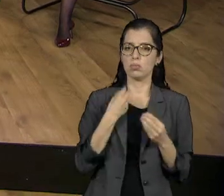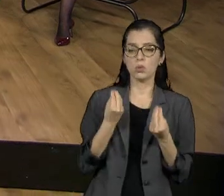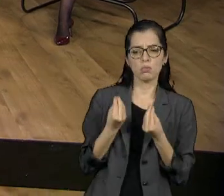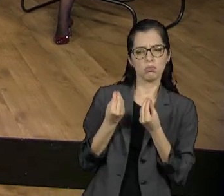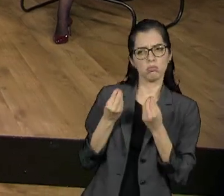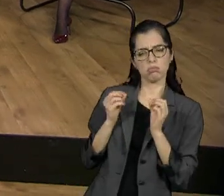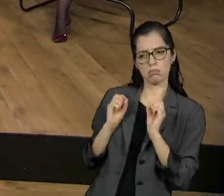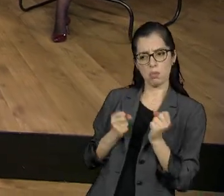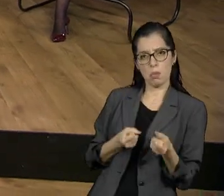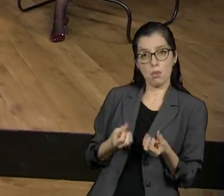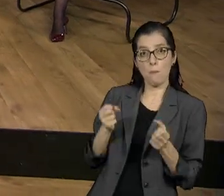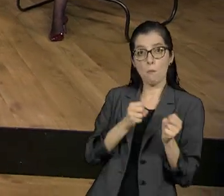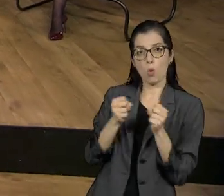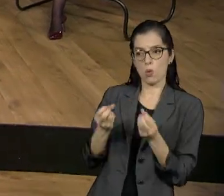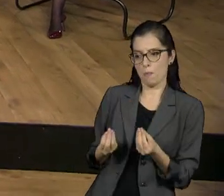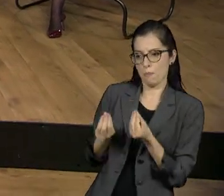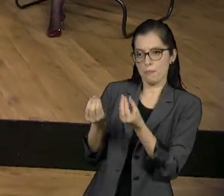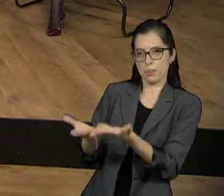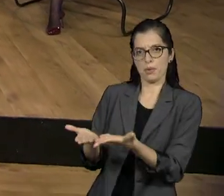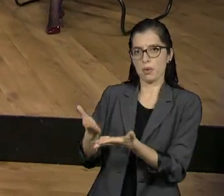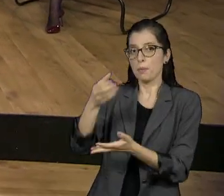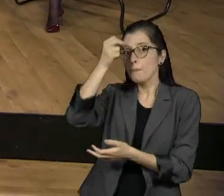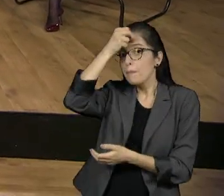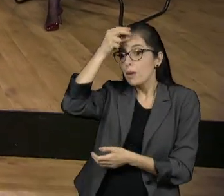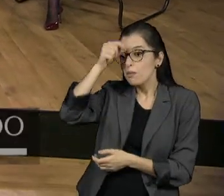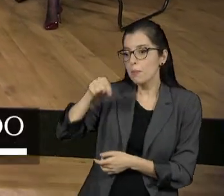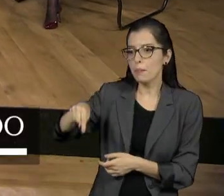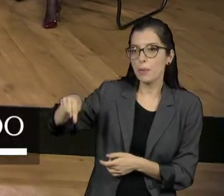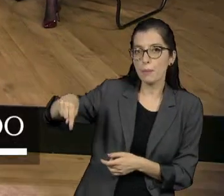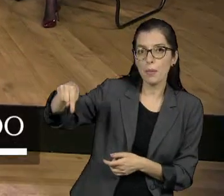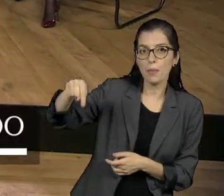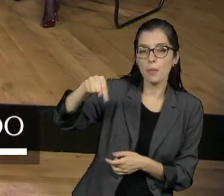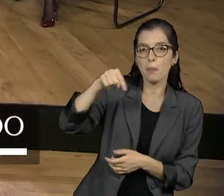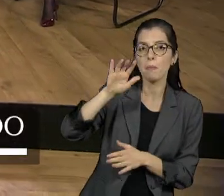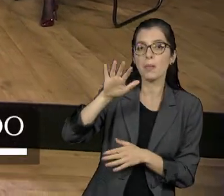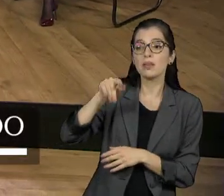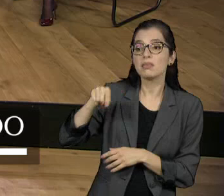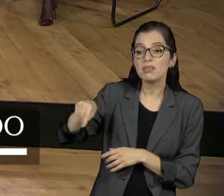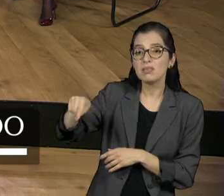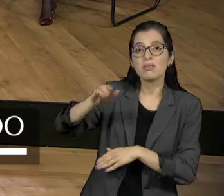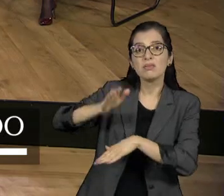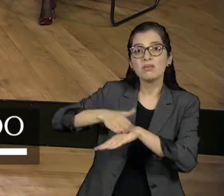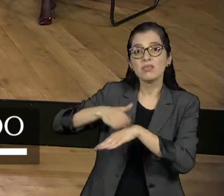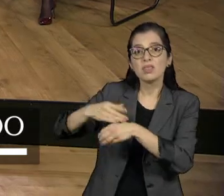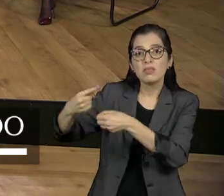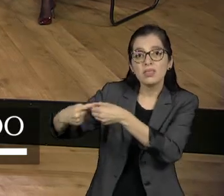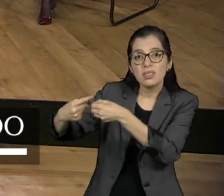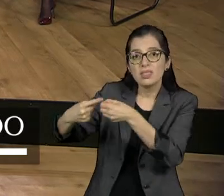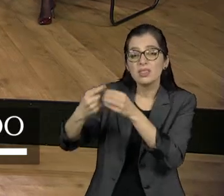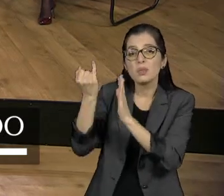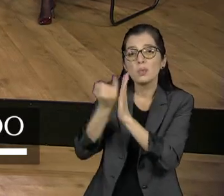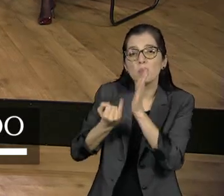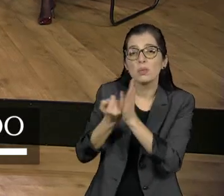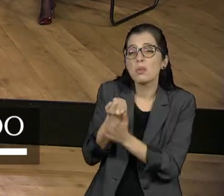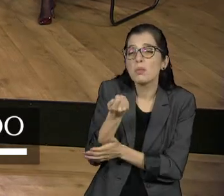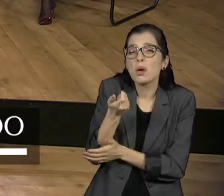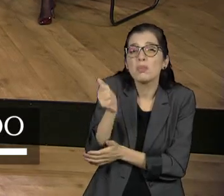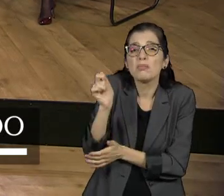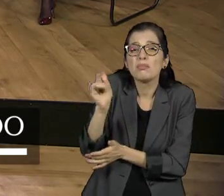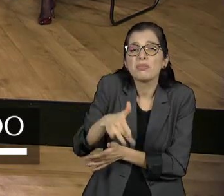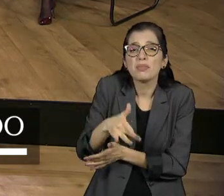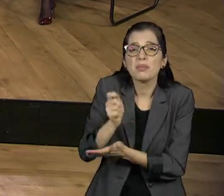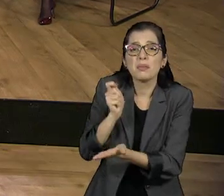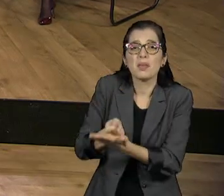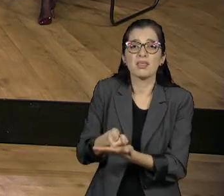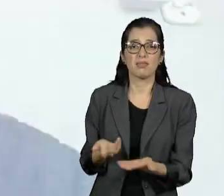Então, a relação ali da institucionalidade com a cidade é uma relação mais porosa. O vereador não é nem profissionalizado, né? A Câmara só